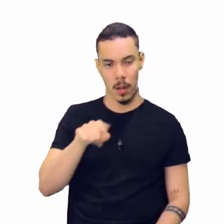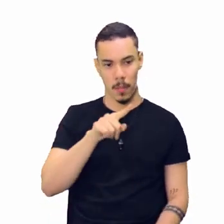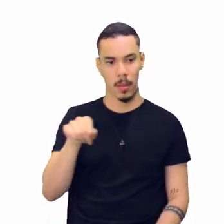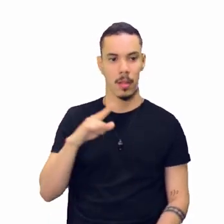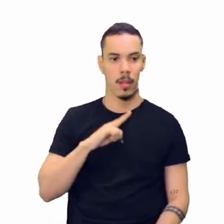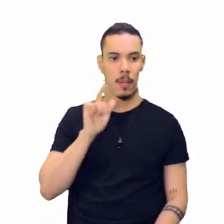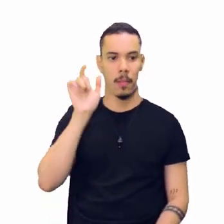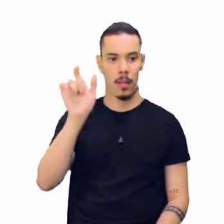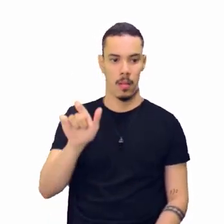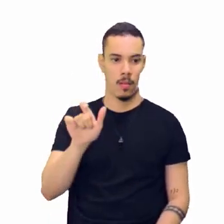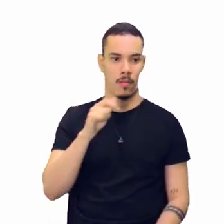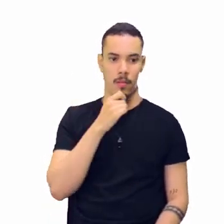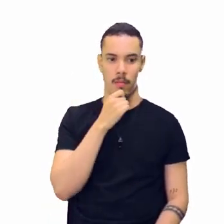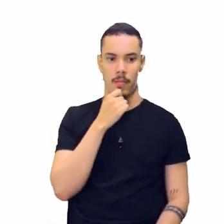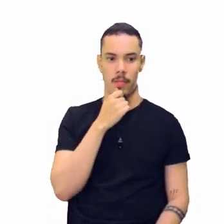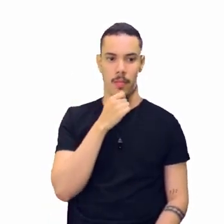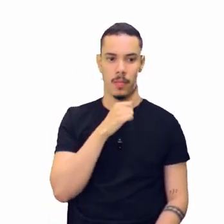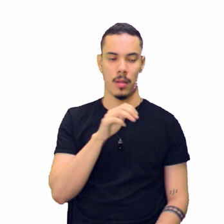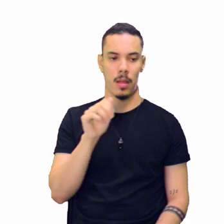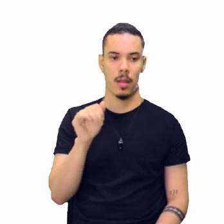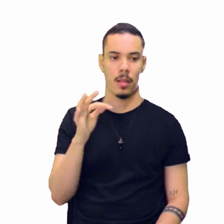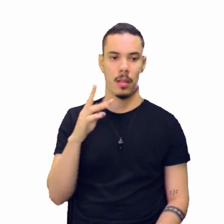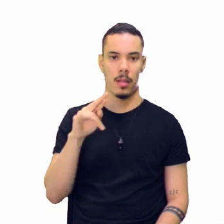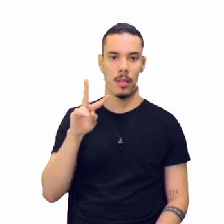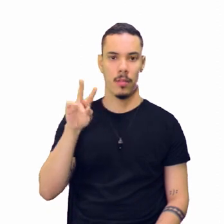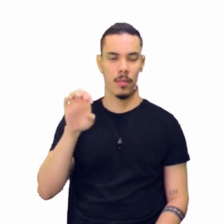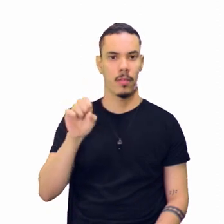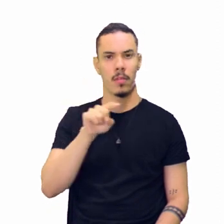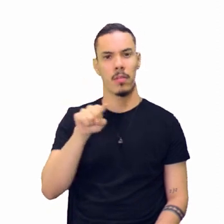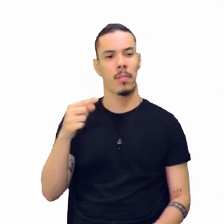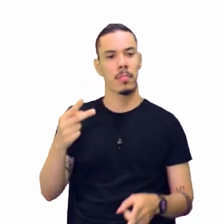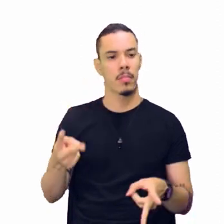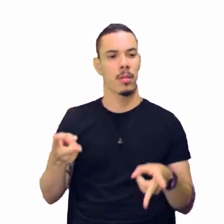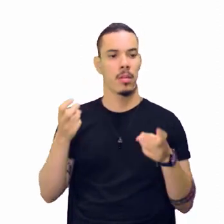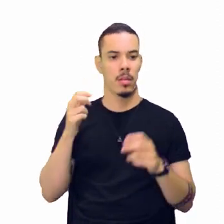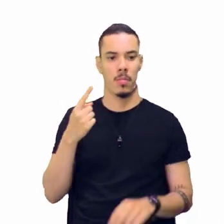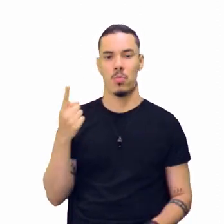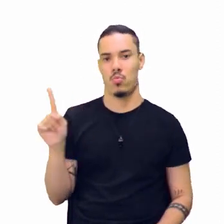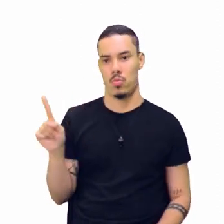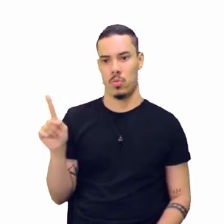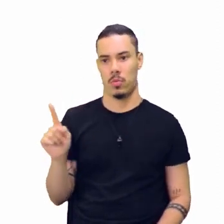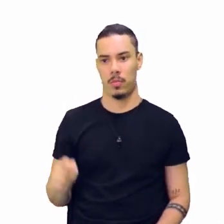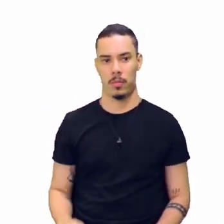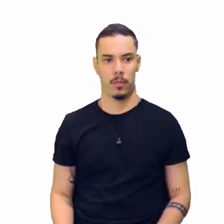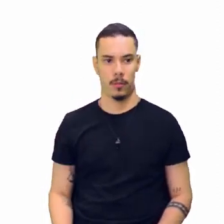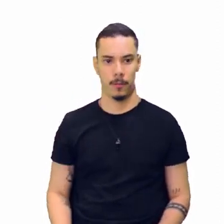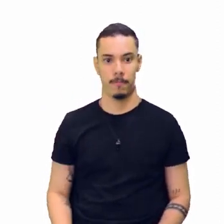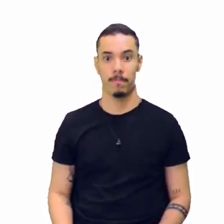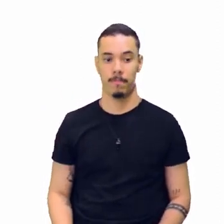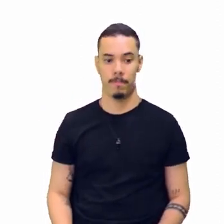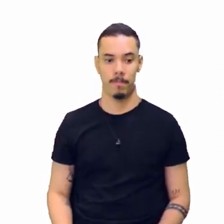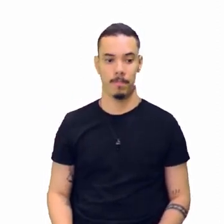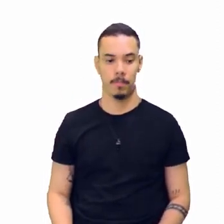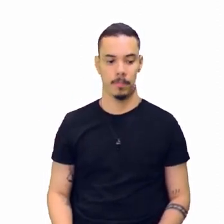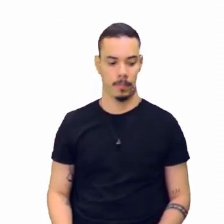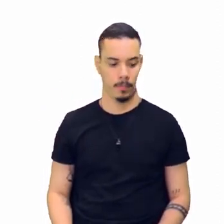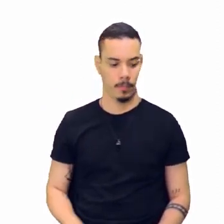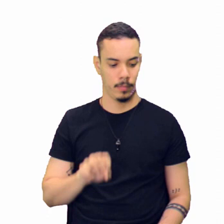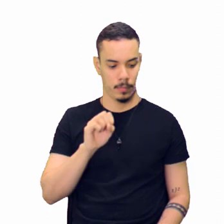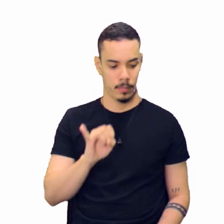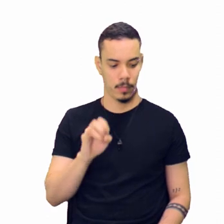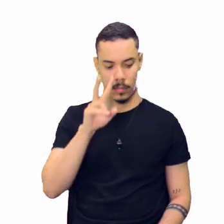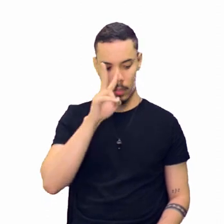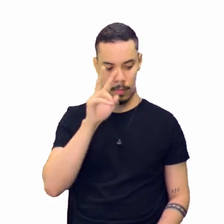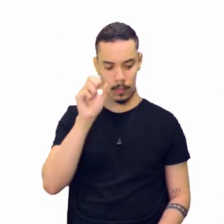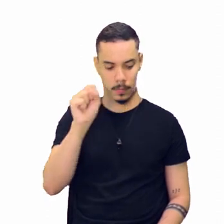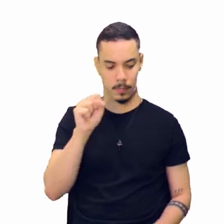palavra através, né? Você já percebe que está na última sílaba. Quando a sílaba